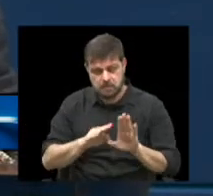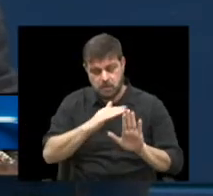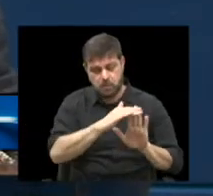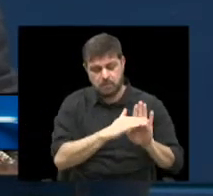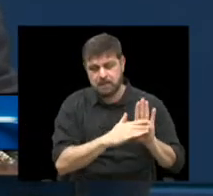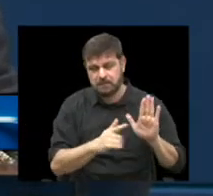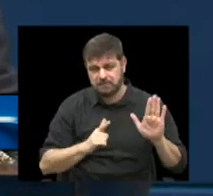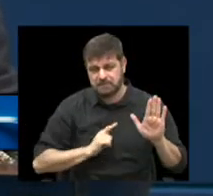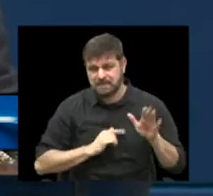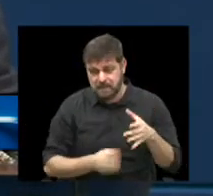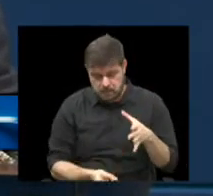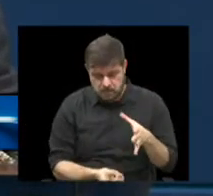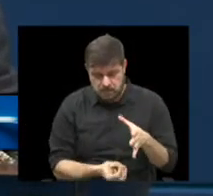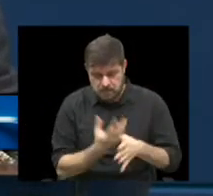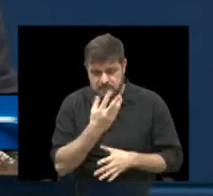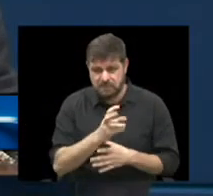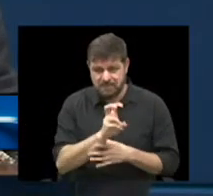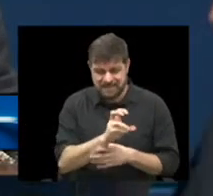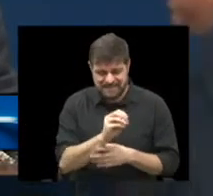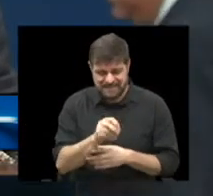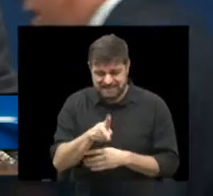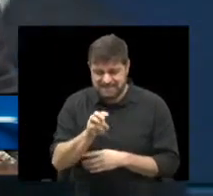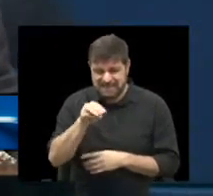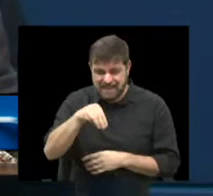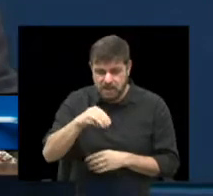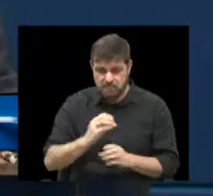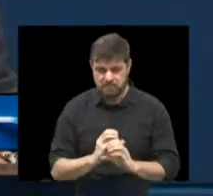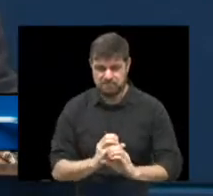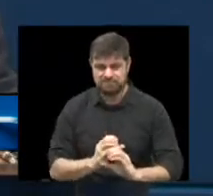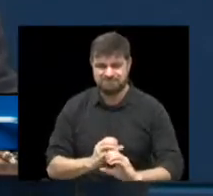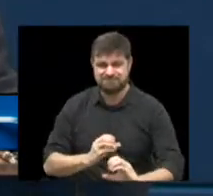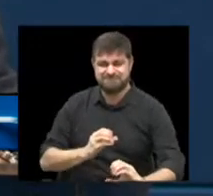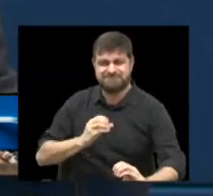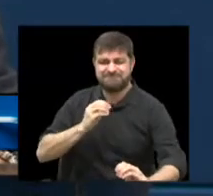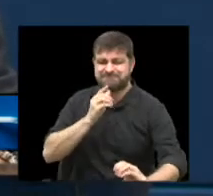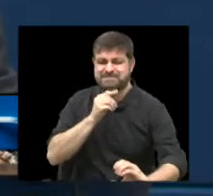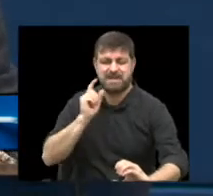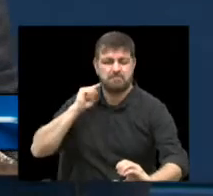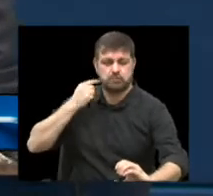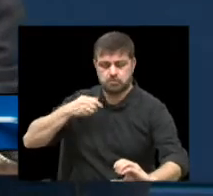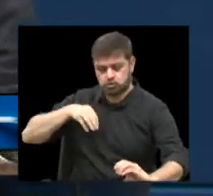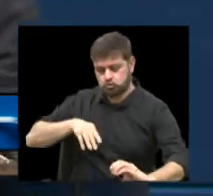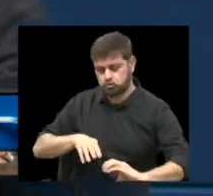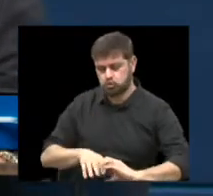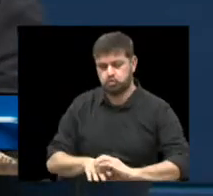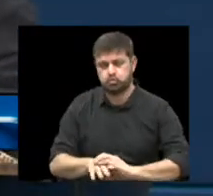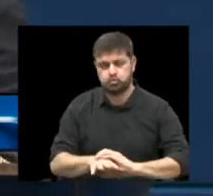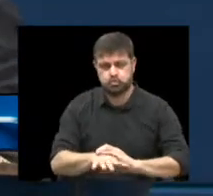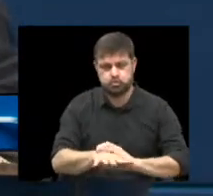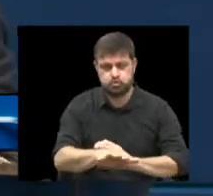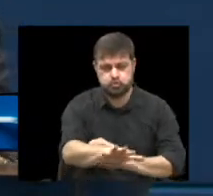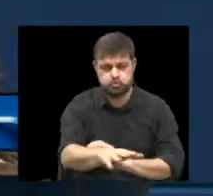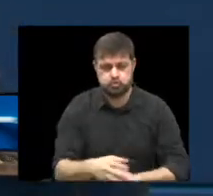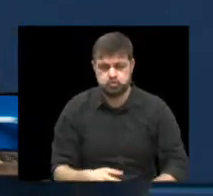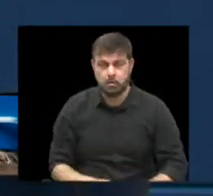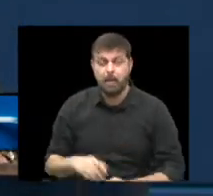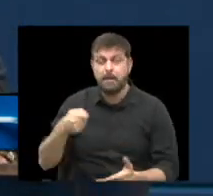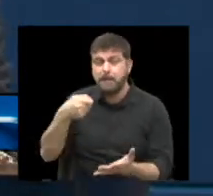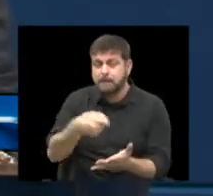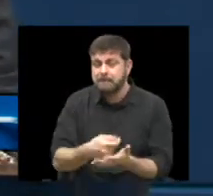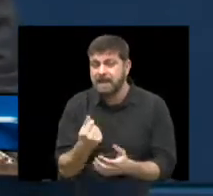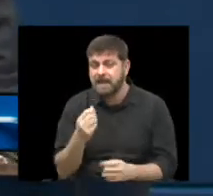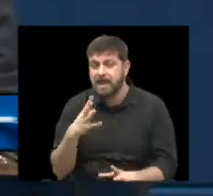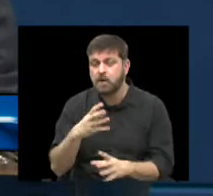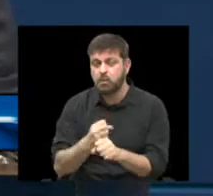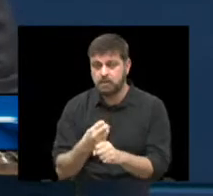também a implantação de 500 quilômetros de rede, com investimento total de 492 milhões